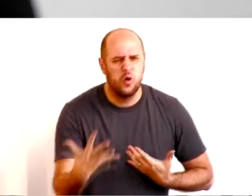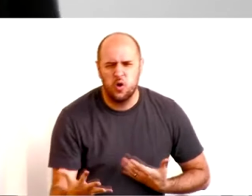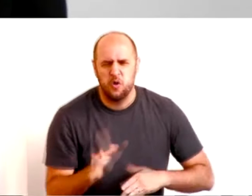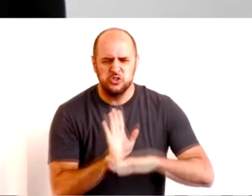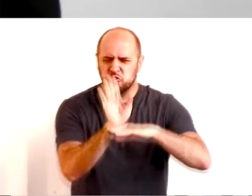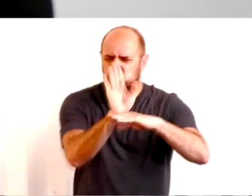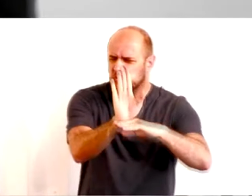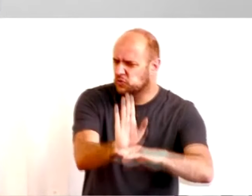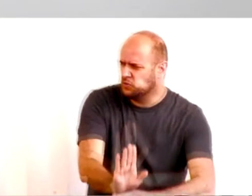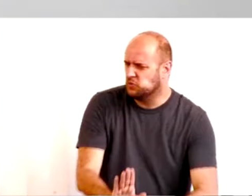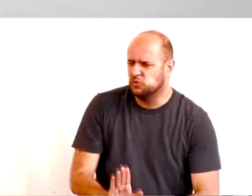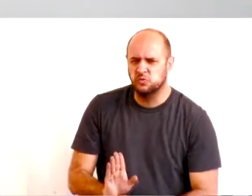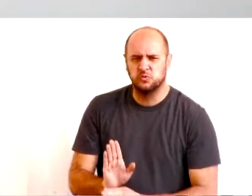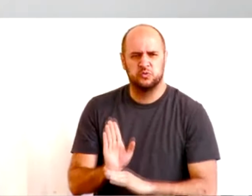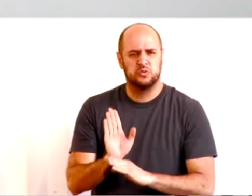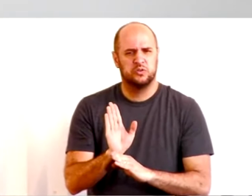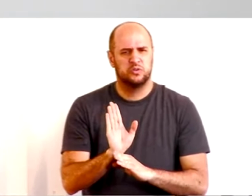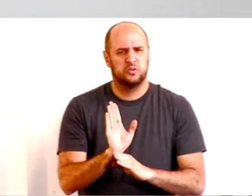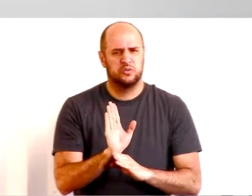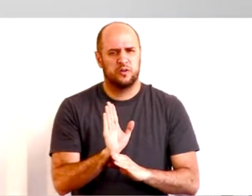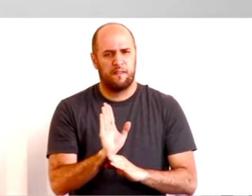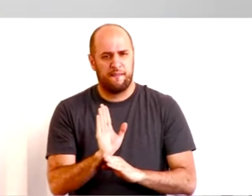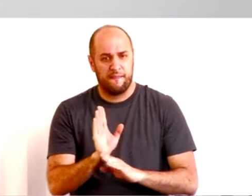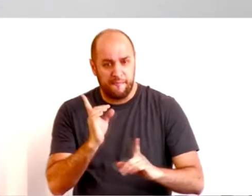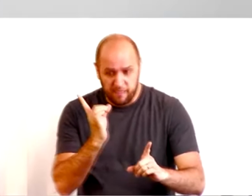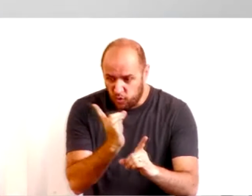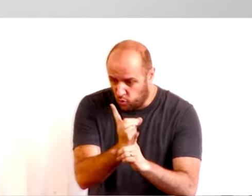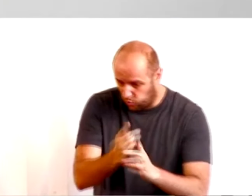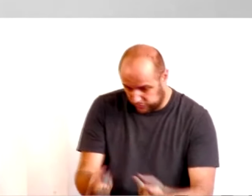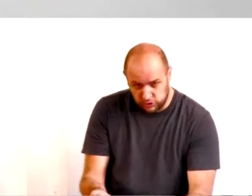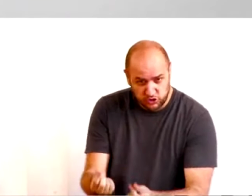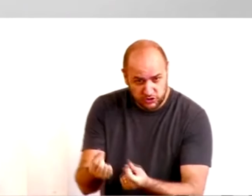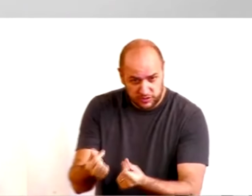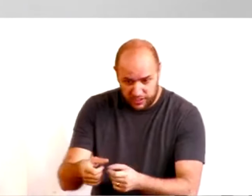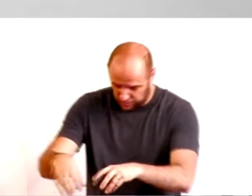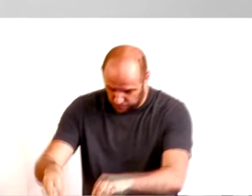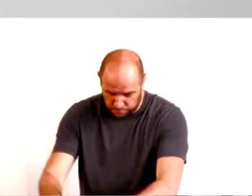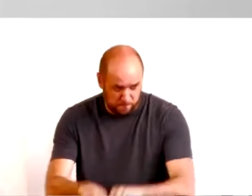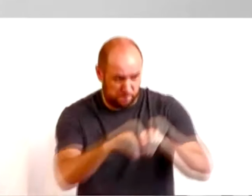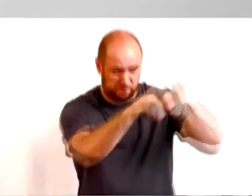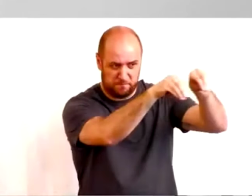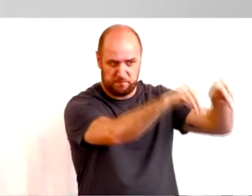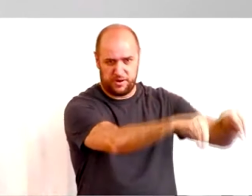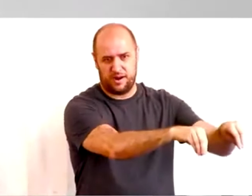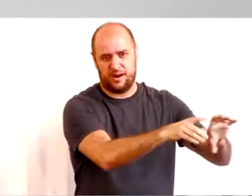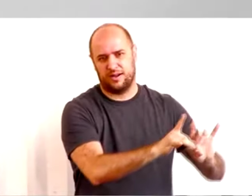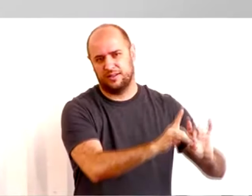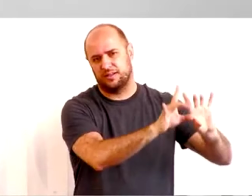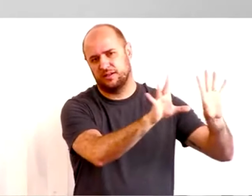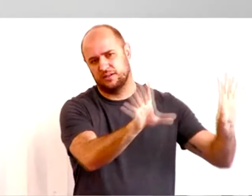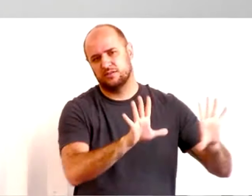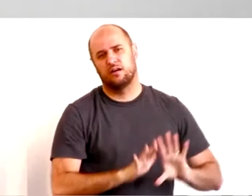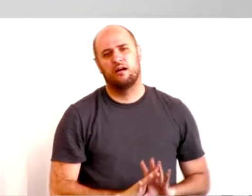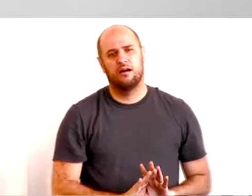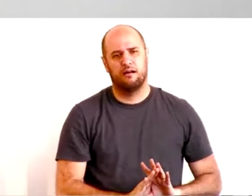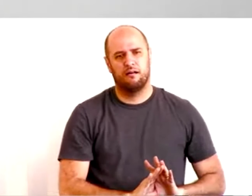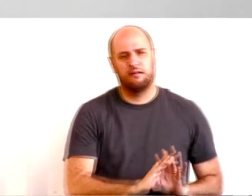que encontra $1 milhão e entrega esta quantia ao Ministério